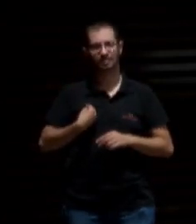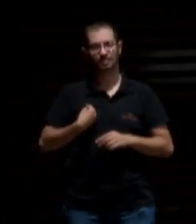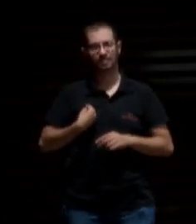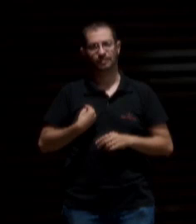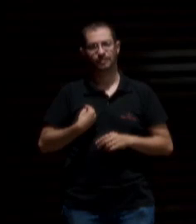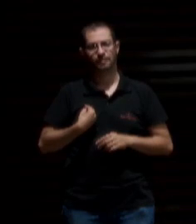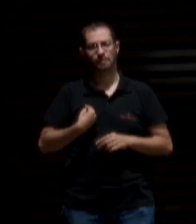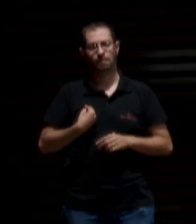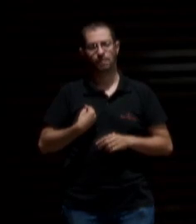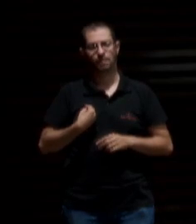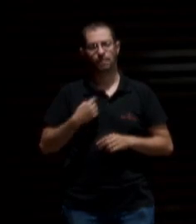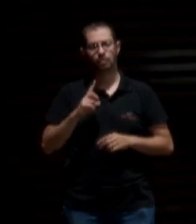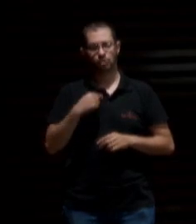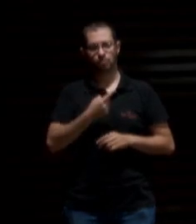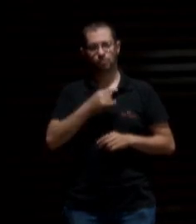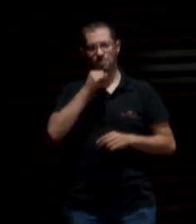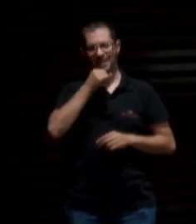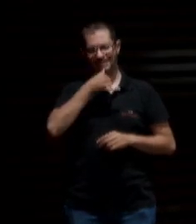homens.